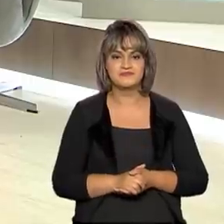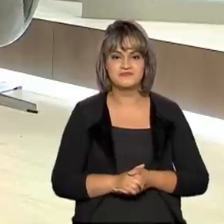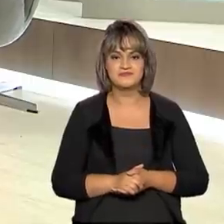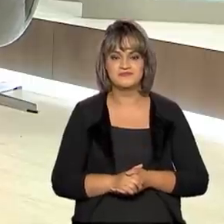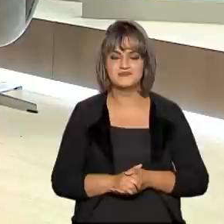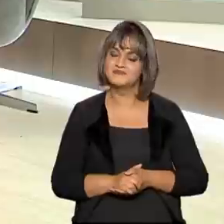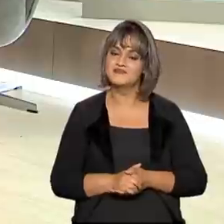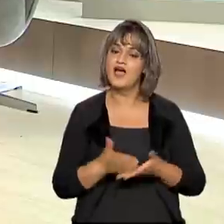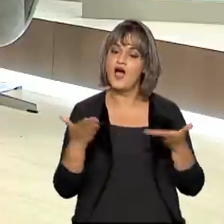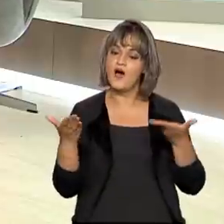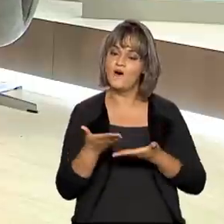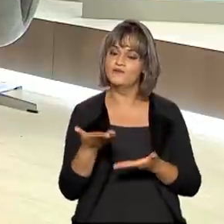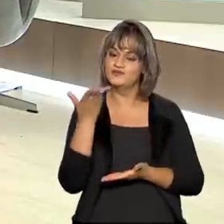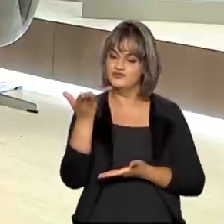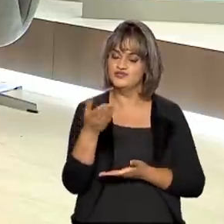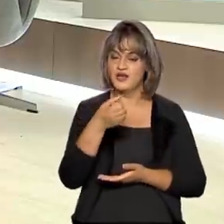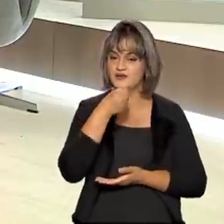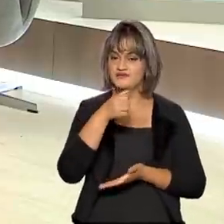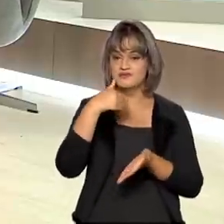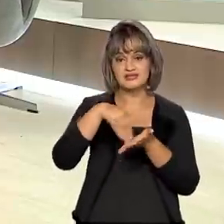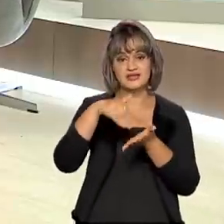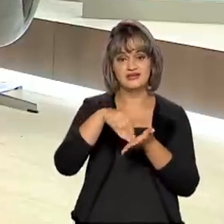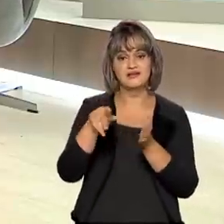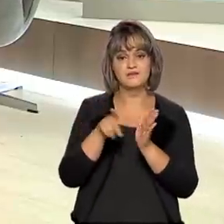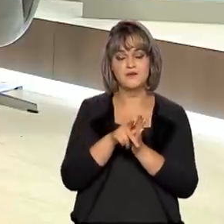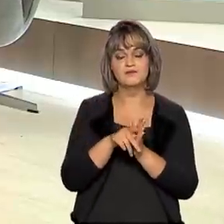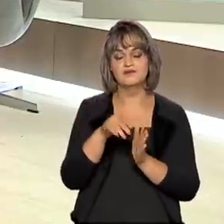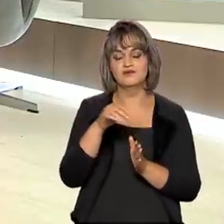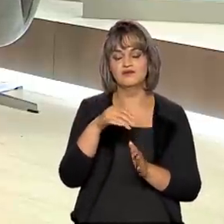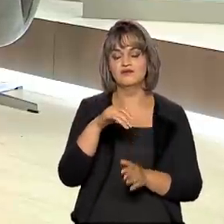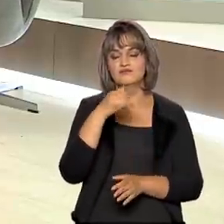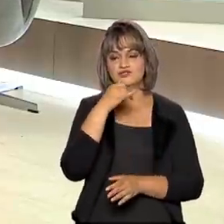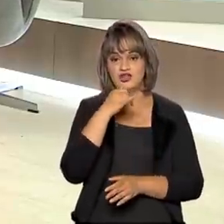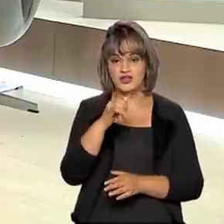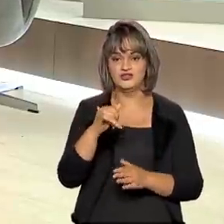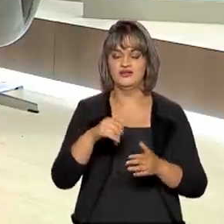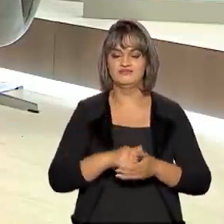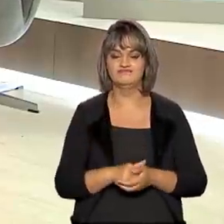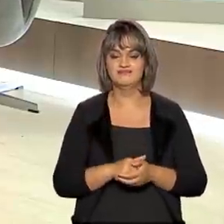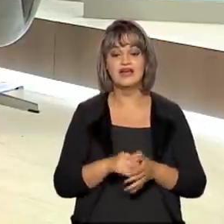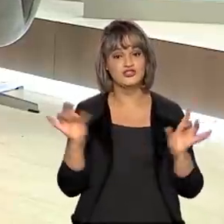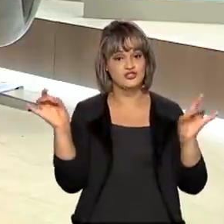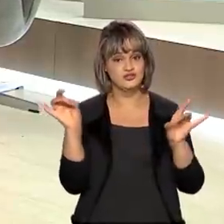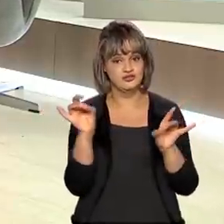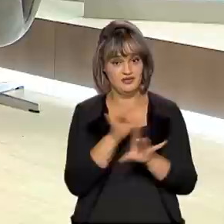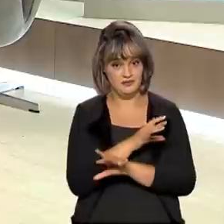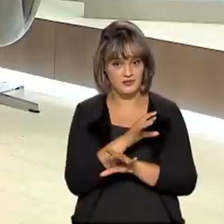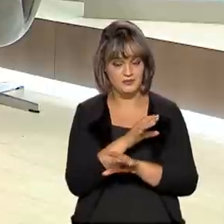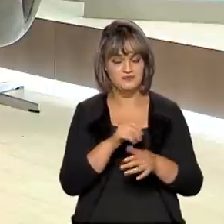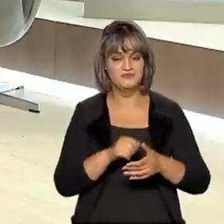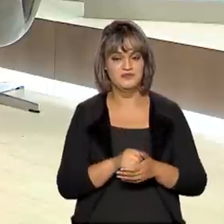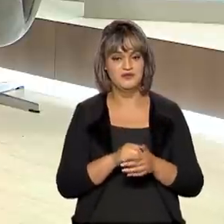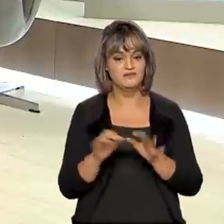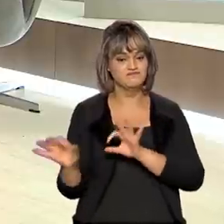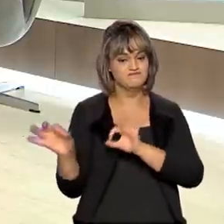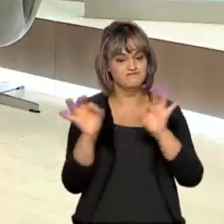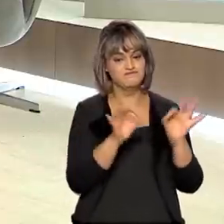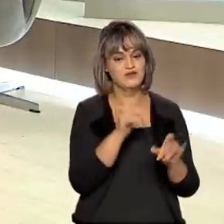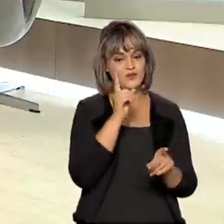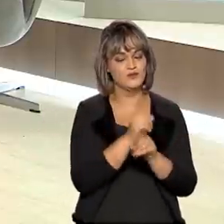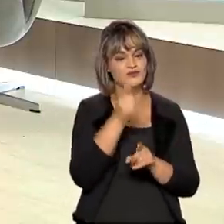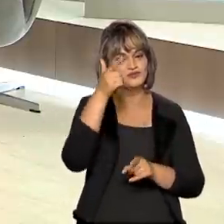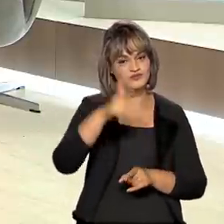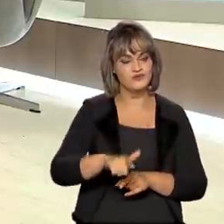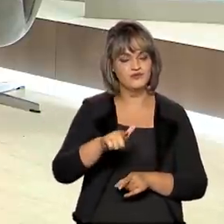Hoje eu entrevistei o secretário de Energia Elétrica, Cristiano Vieira. E o Brasil em pauta termina aqui. Você pode conferir